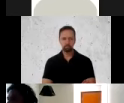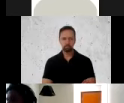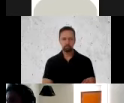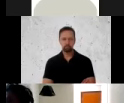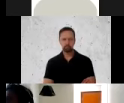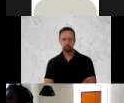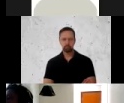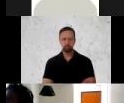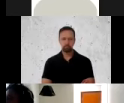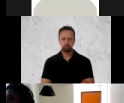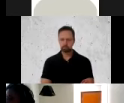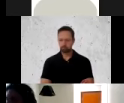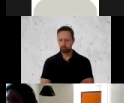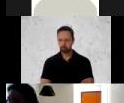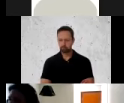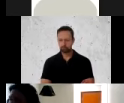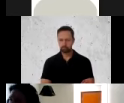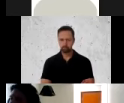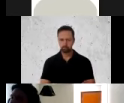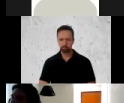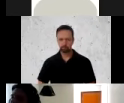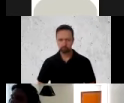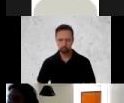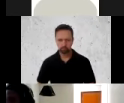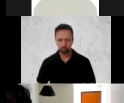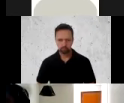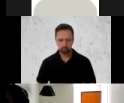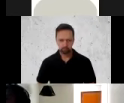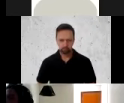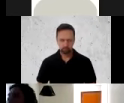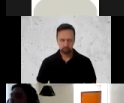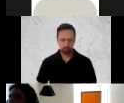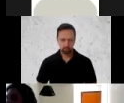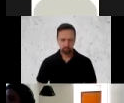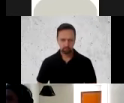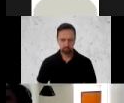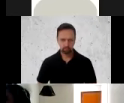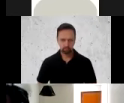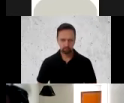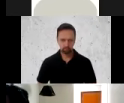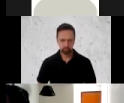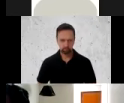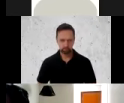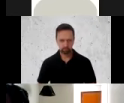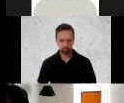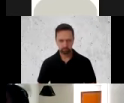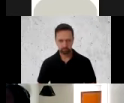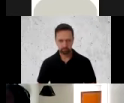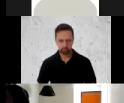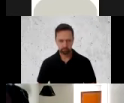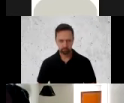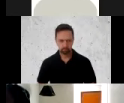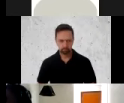Então, assim, só reforçando, o judiciário ser eficiente é necessário para que as empresas se beneficiem